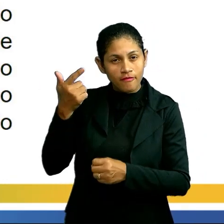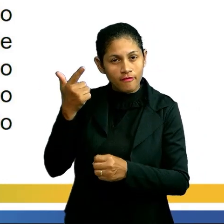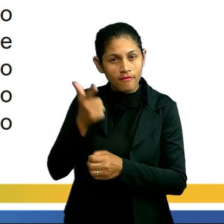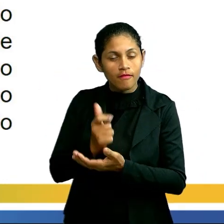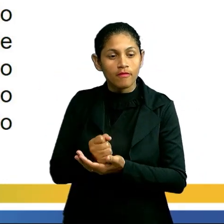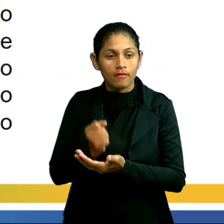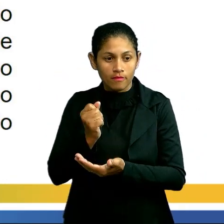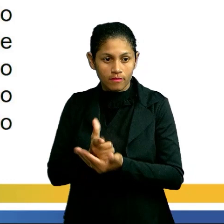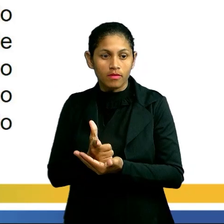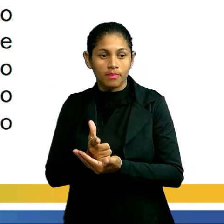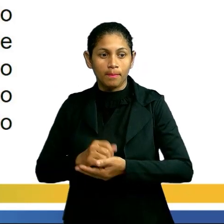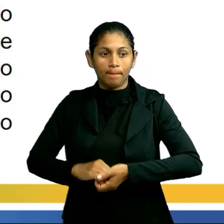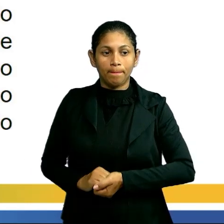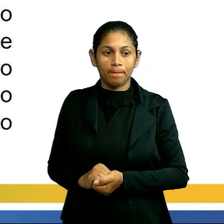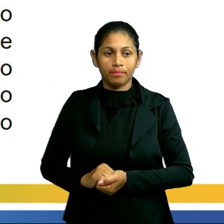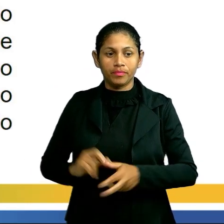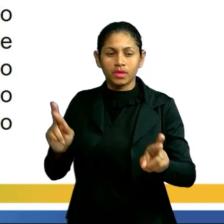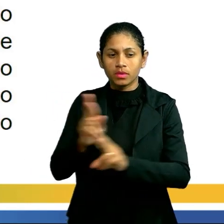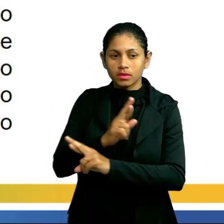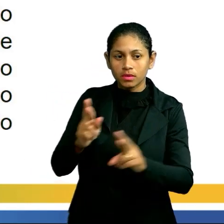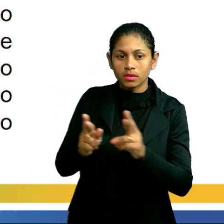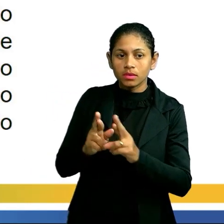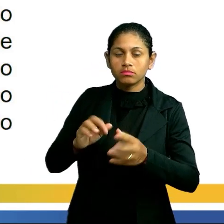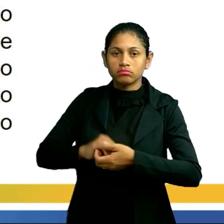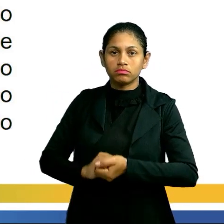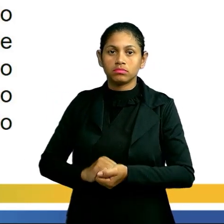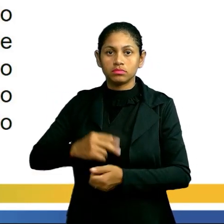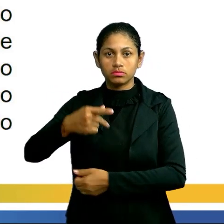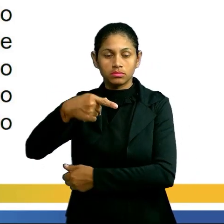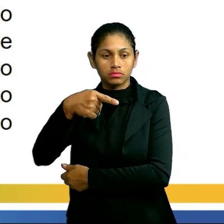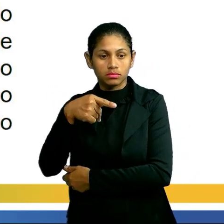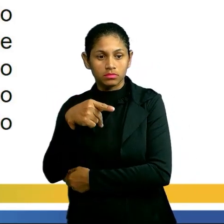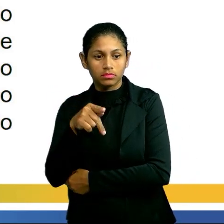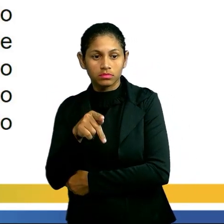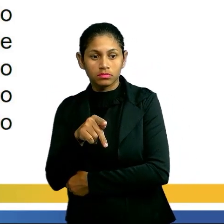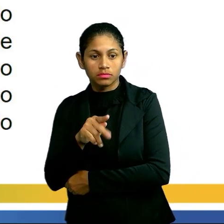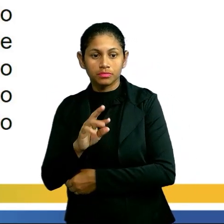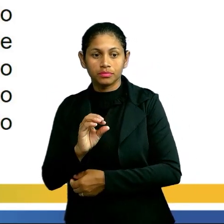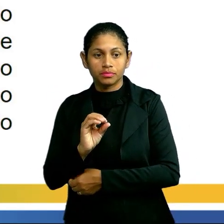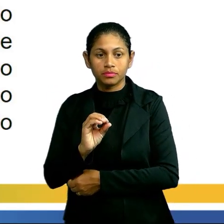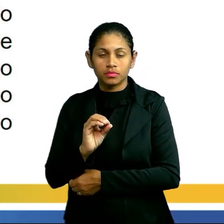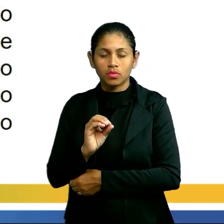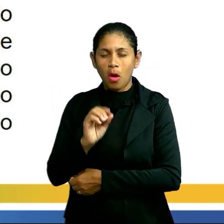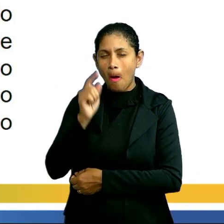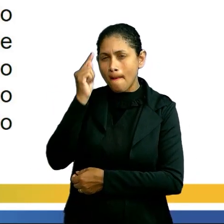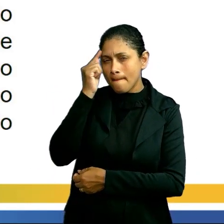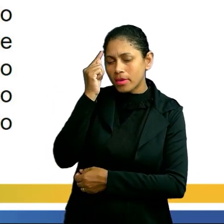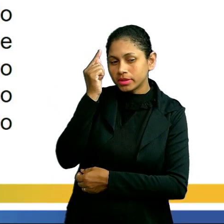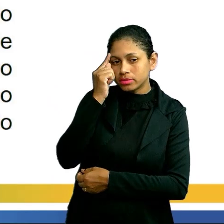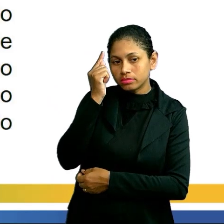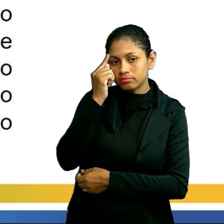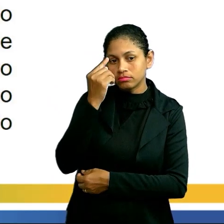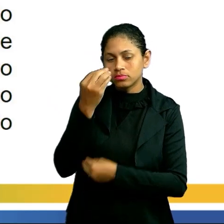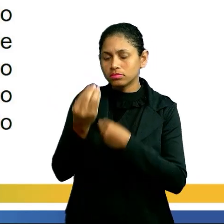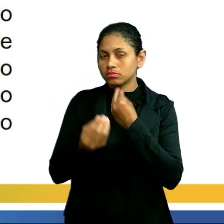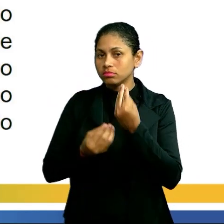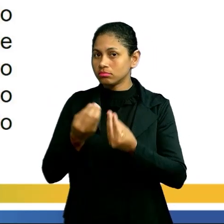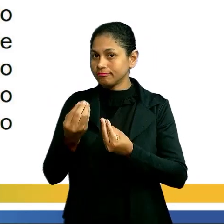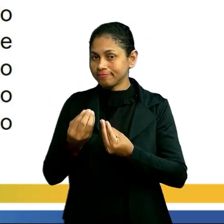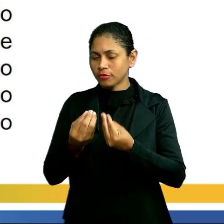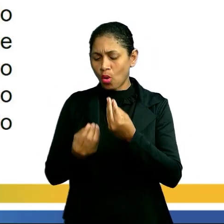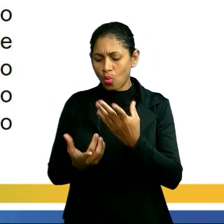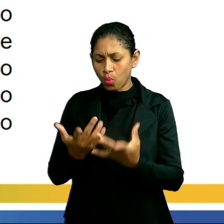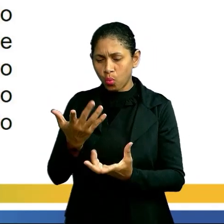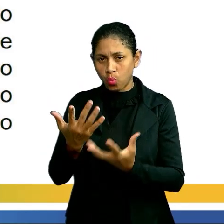desprezando-se o custo da energia gasta no aquecimento do combustível, o ganho financeiro que o dono do posto teria obtido devido ao aquecimento do